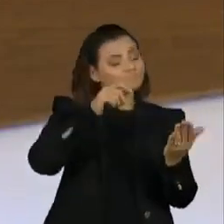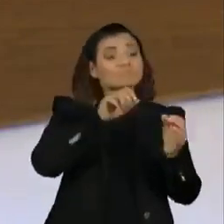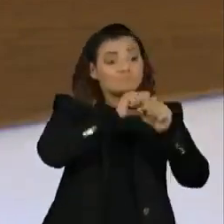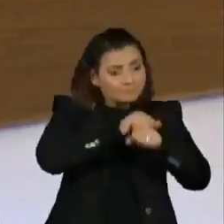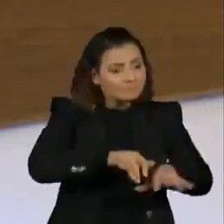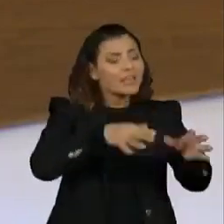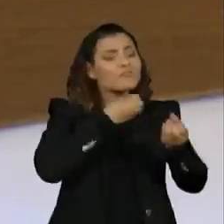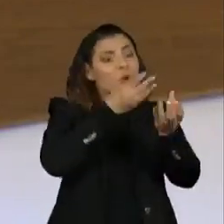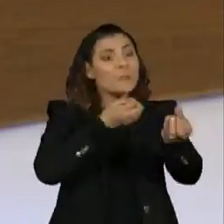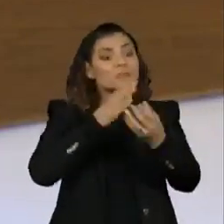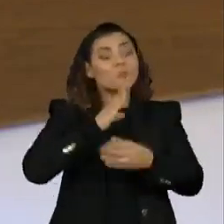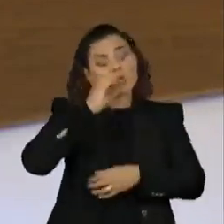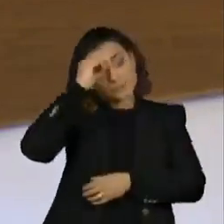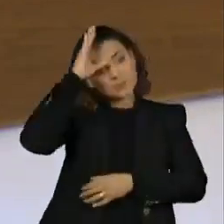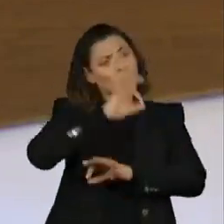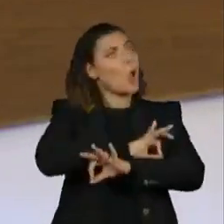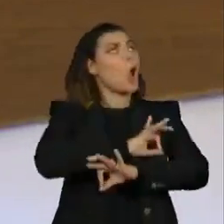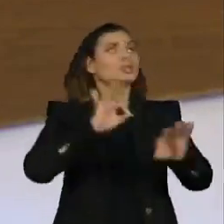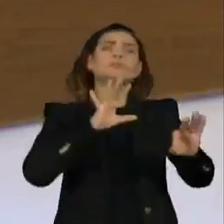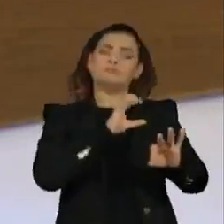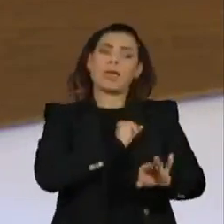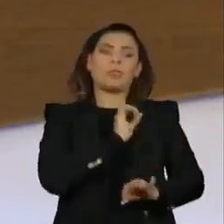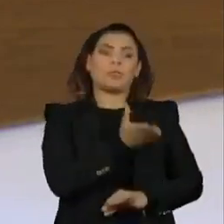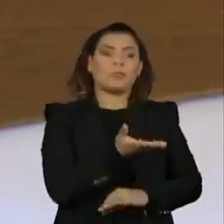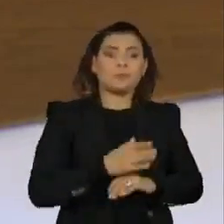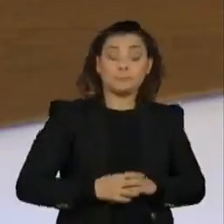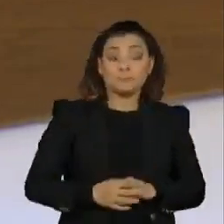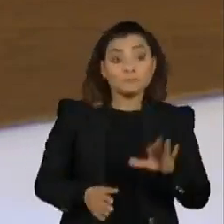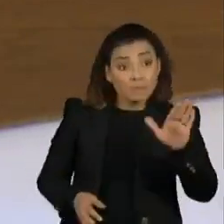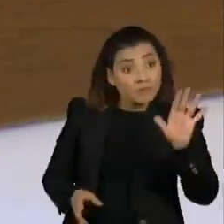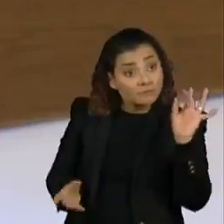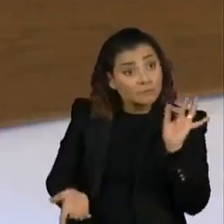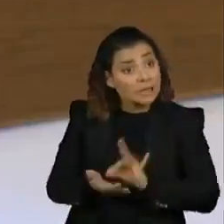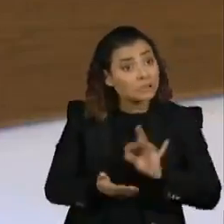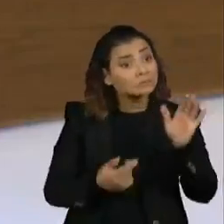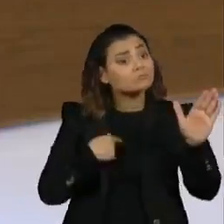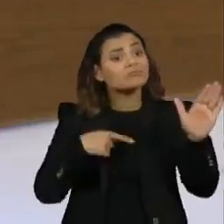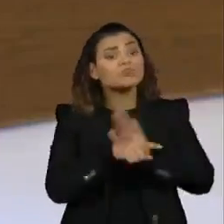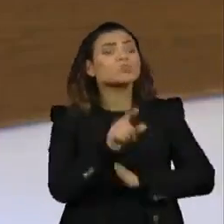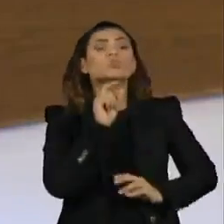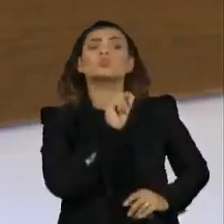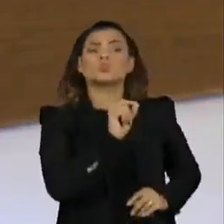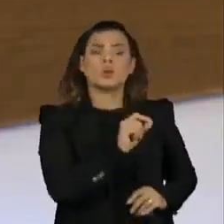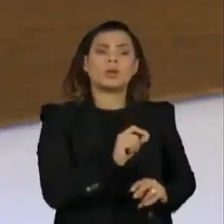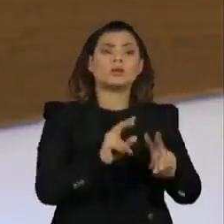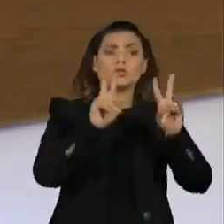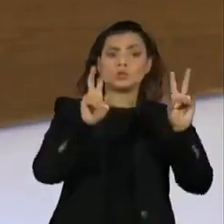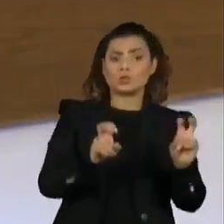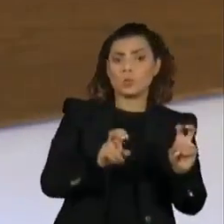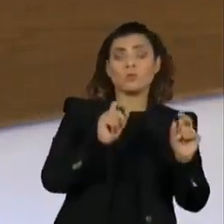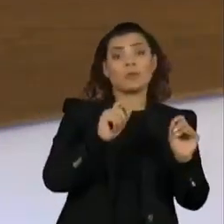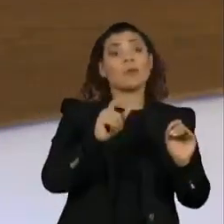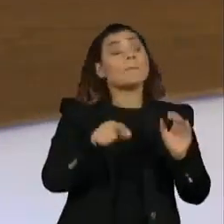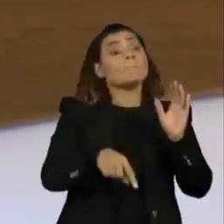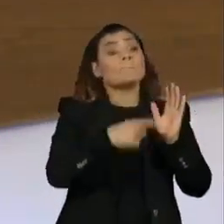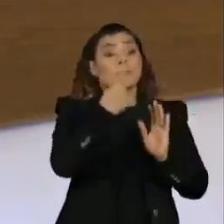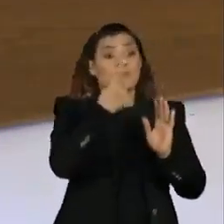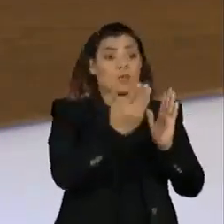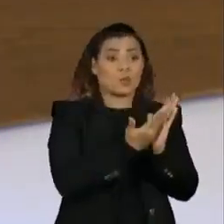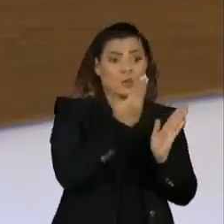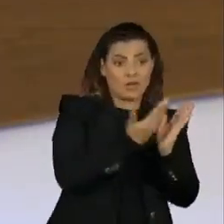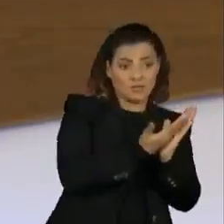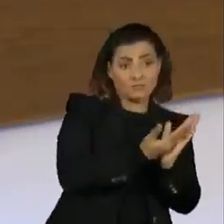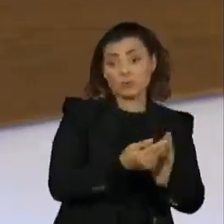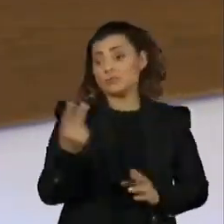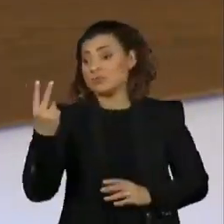essa difusão do conhecimento seria ótimo. Bom, mas minha pergunta é a seguinte: entre o lançamento do seu primeiro volume e